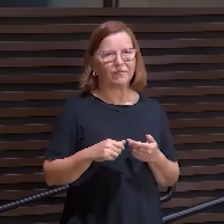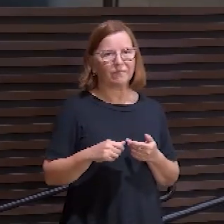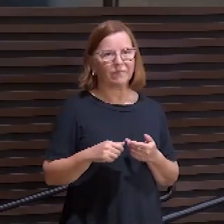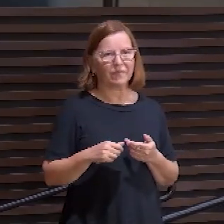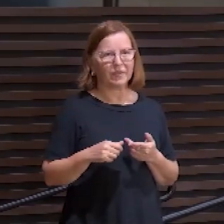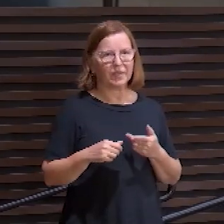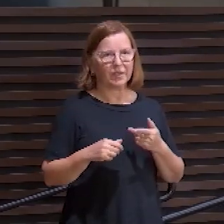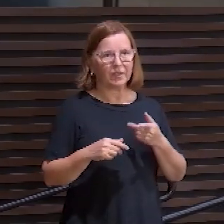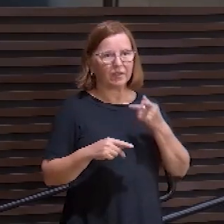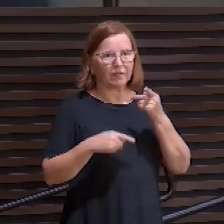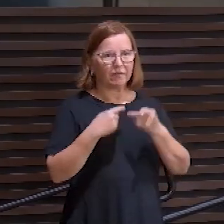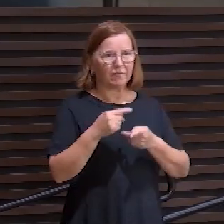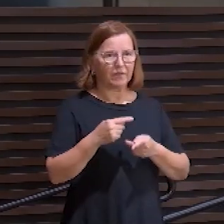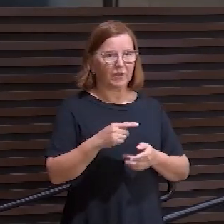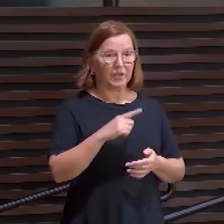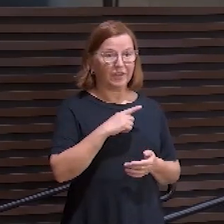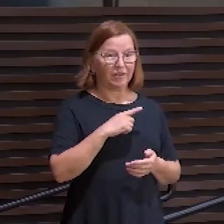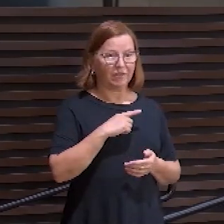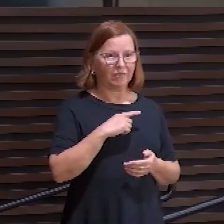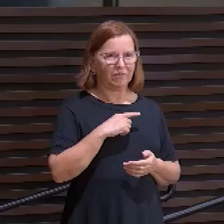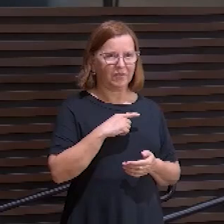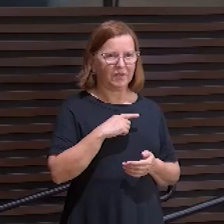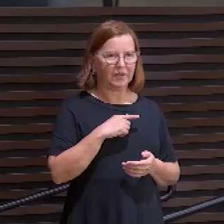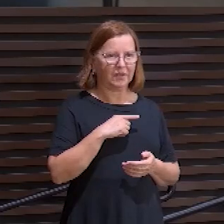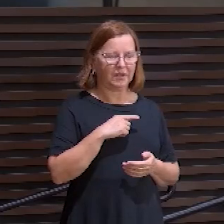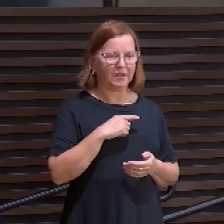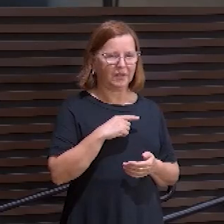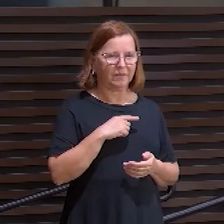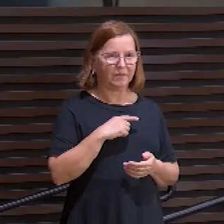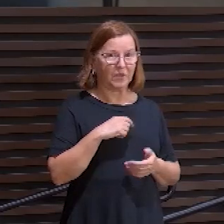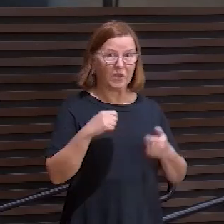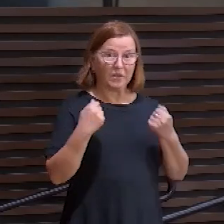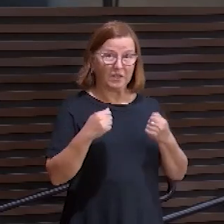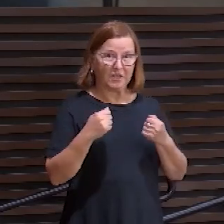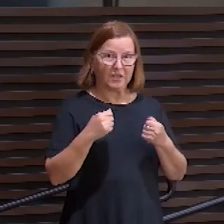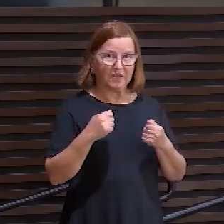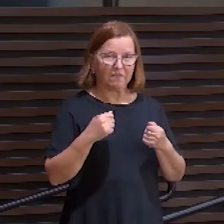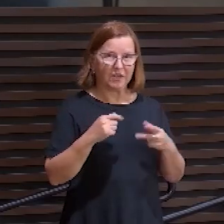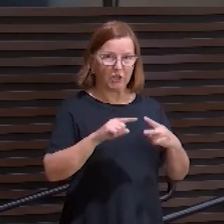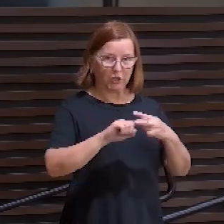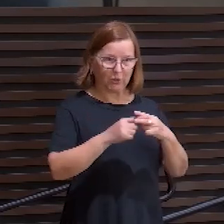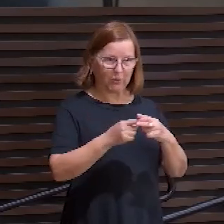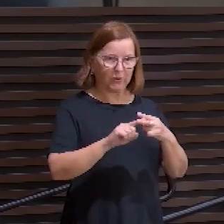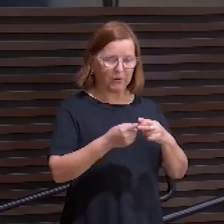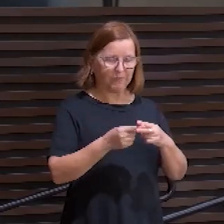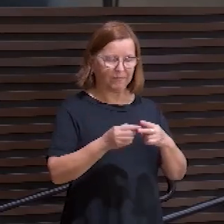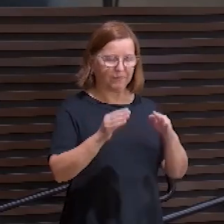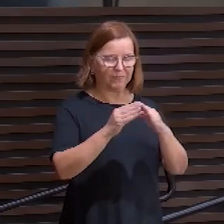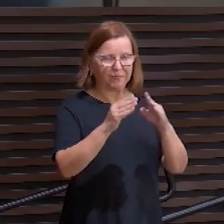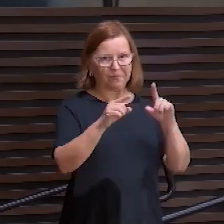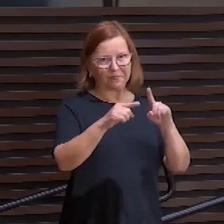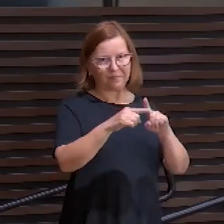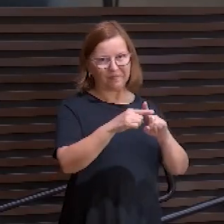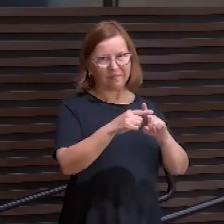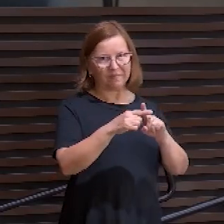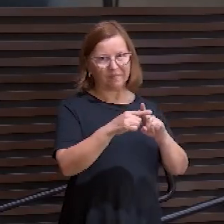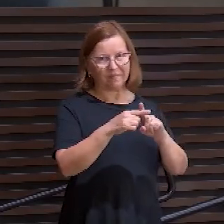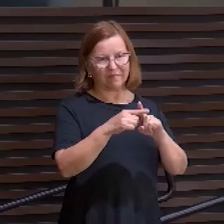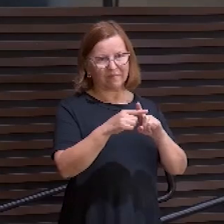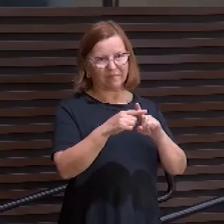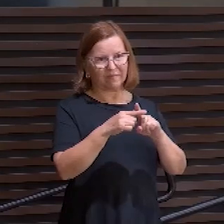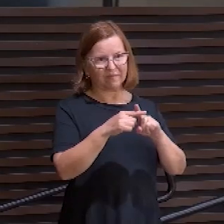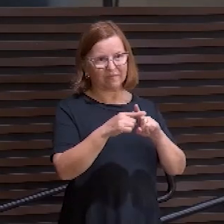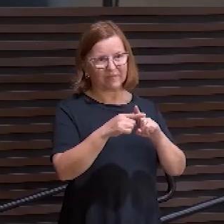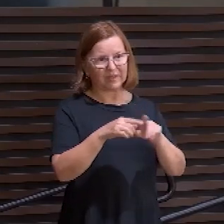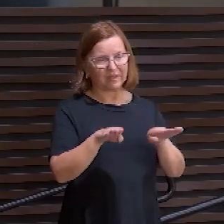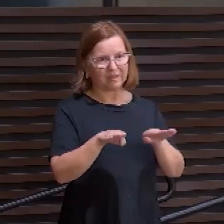a obrigação de repreender a igreja e, ao